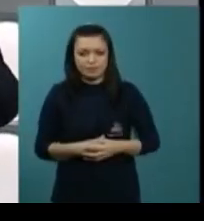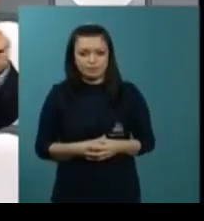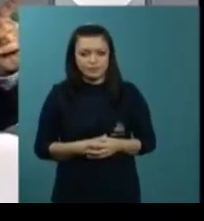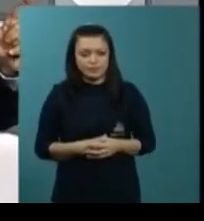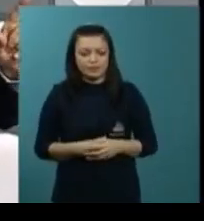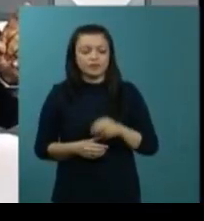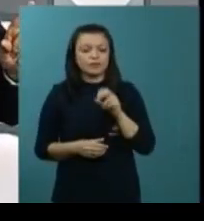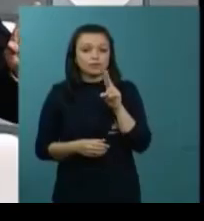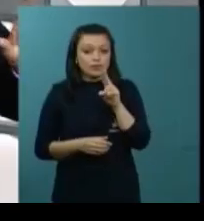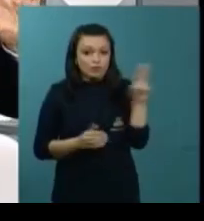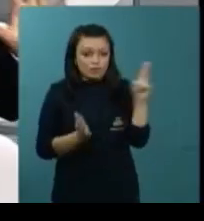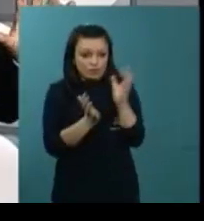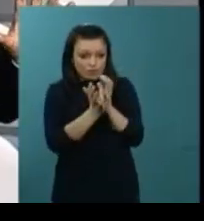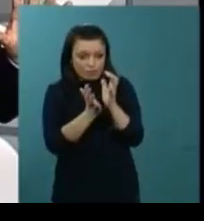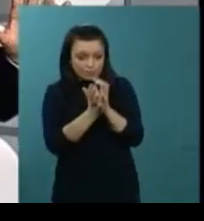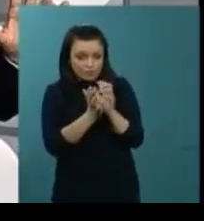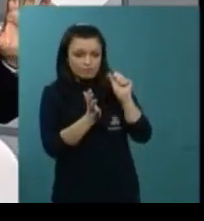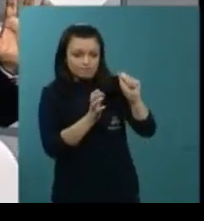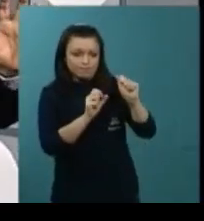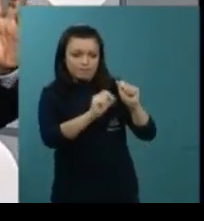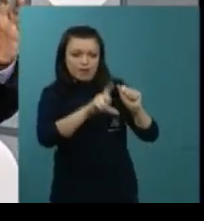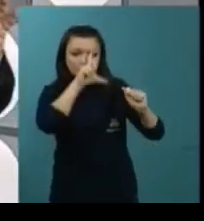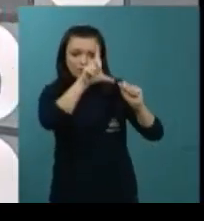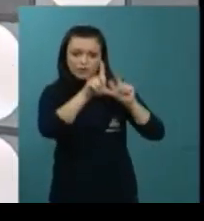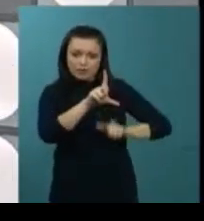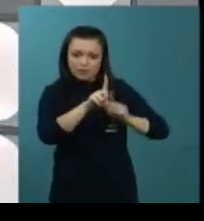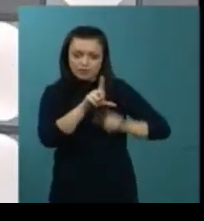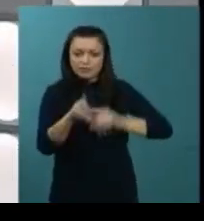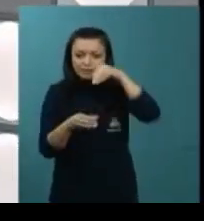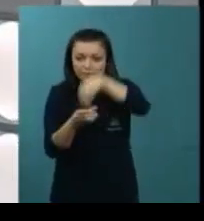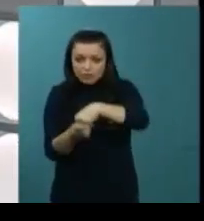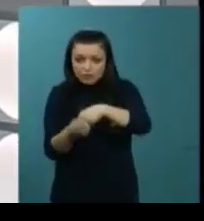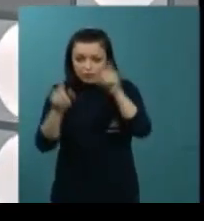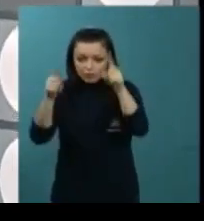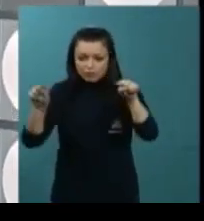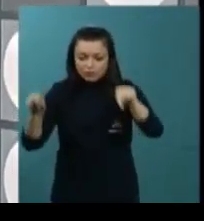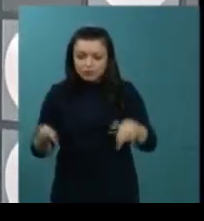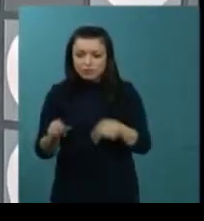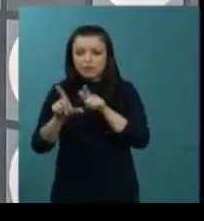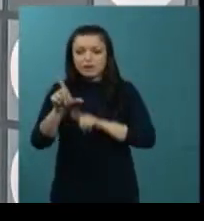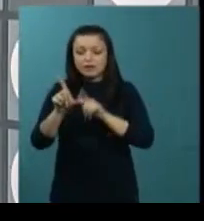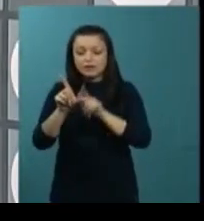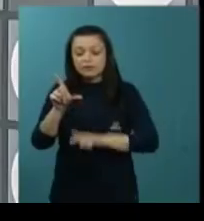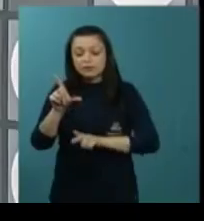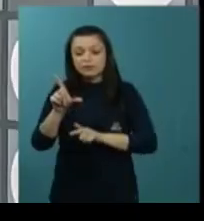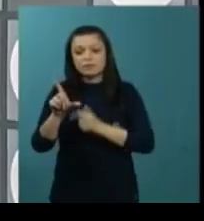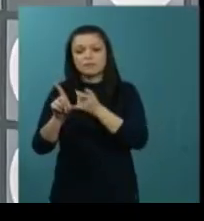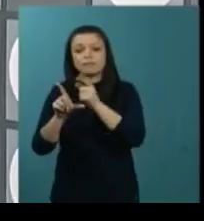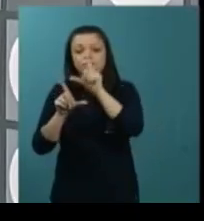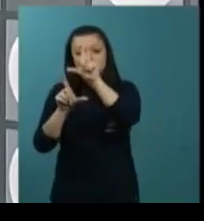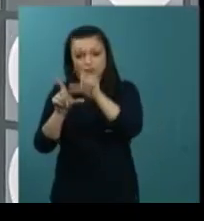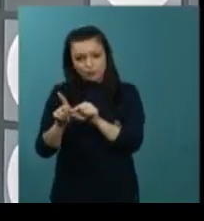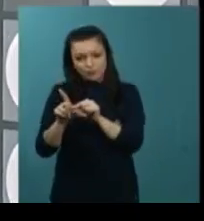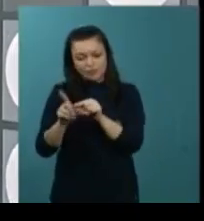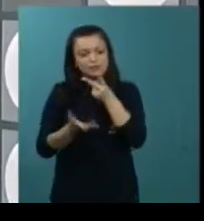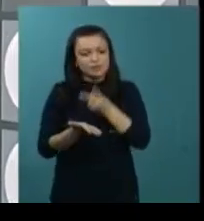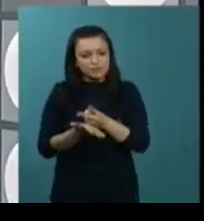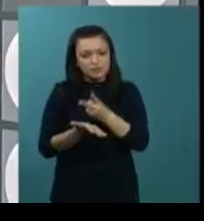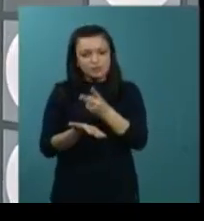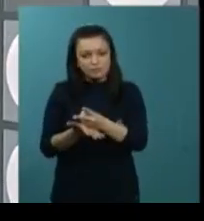O nome do conjunto, letras maiúsculas. Os seus elementos, se forem letras,